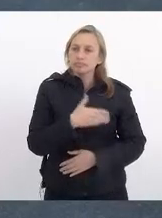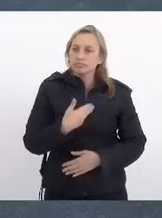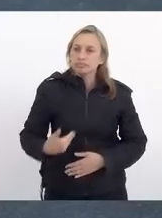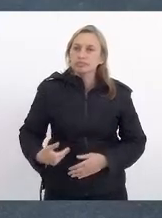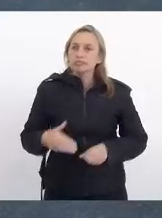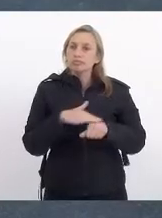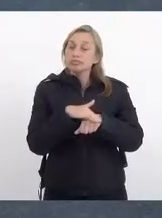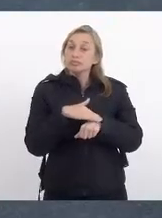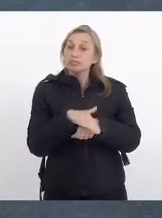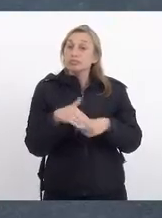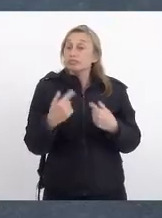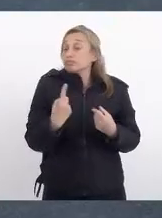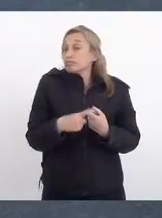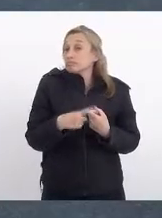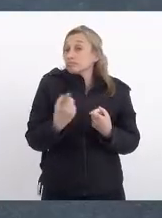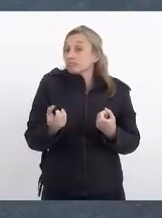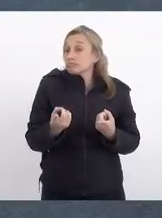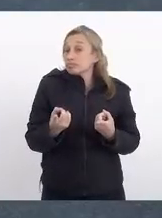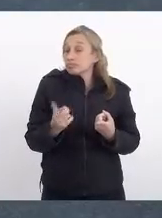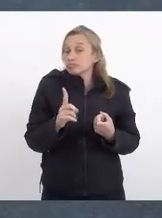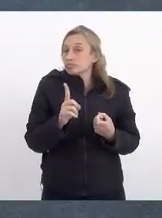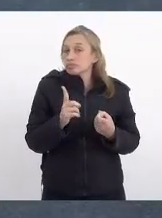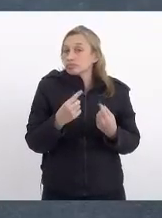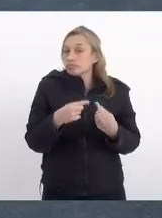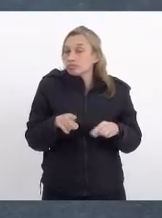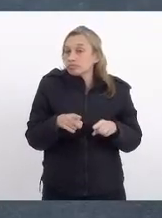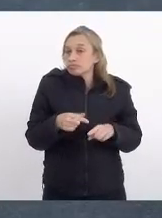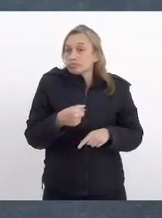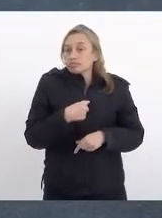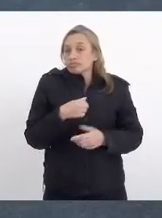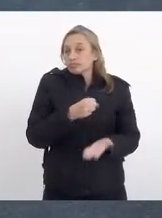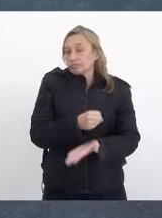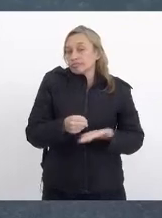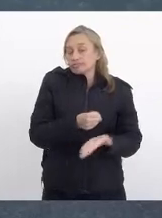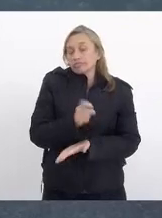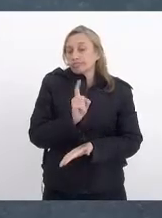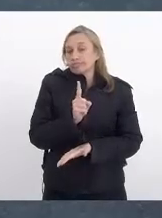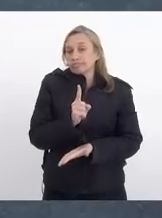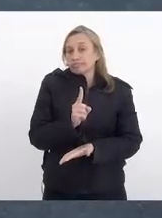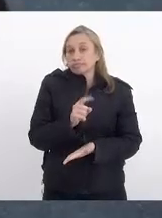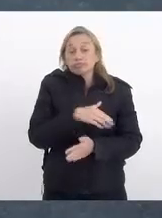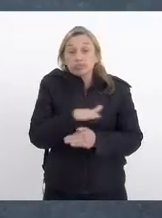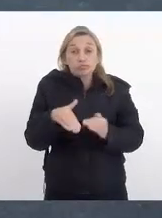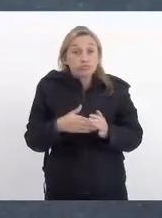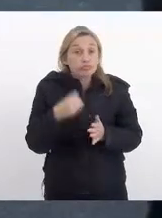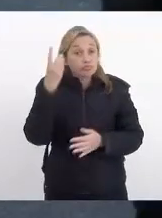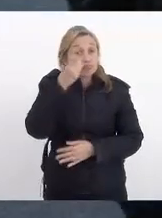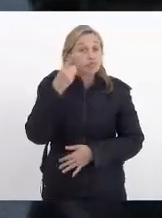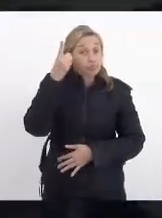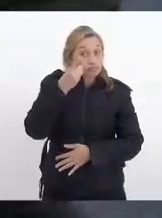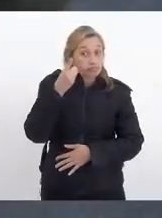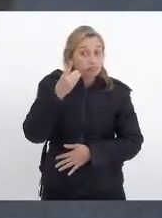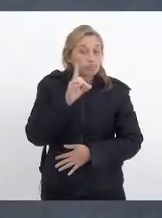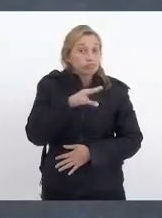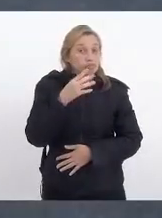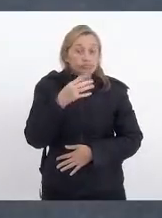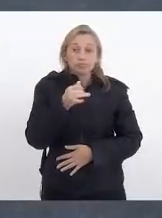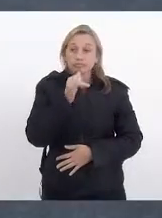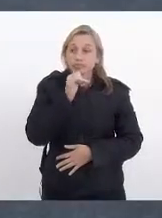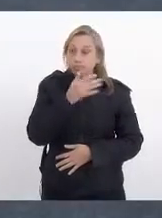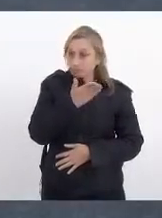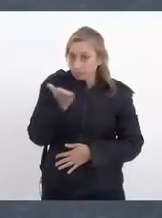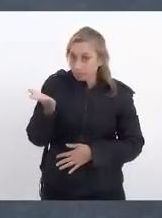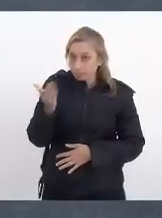governador converse porque isso não afeta apenas o console da base não a todos os deputados só para dar um exemplo